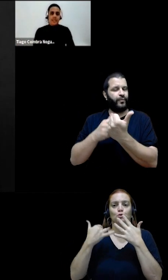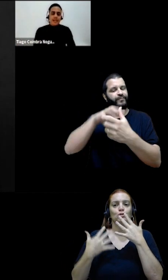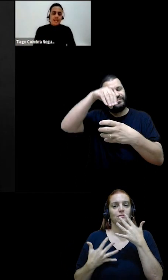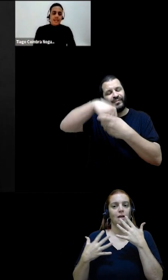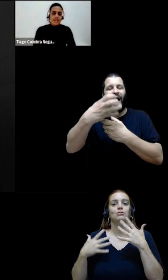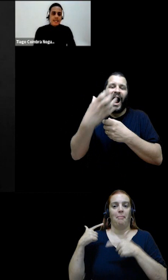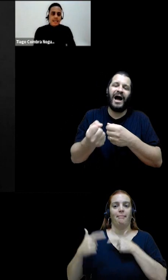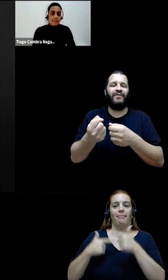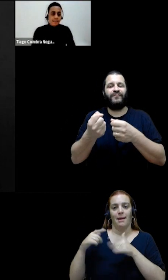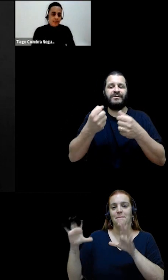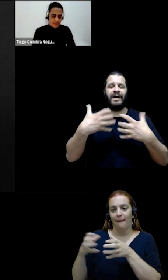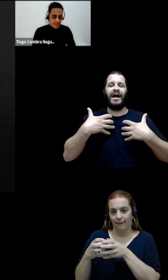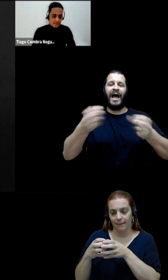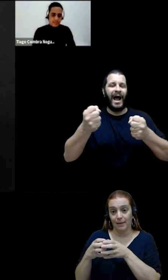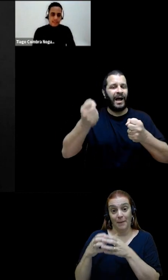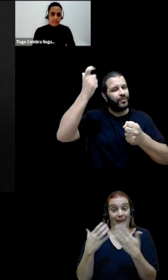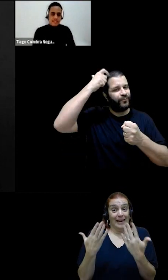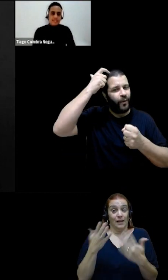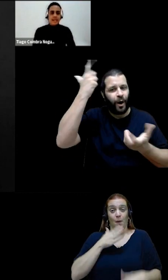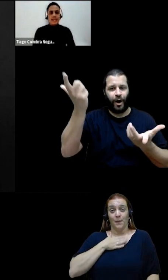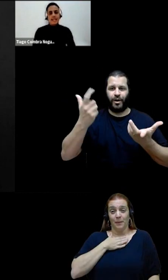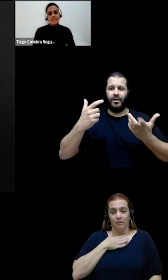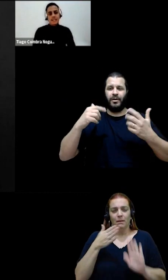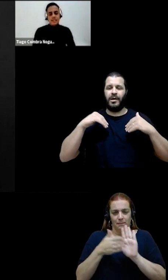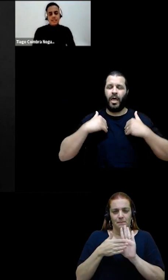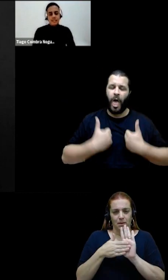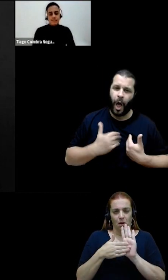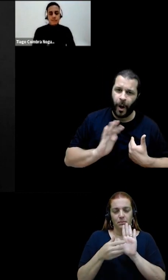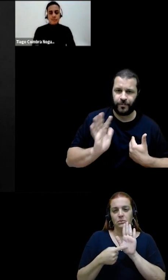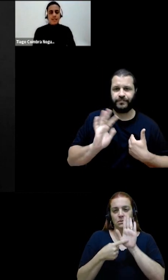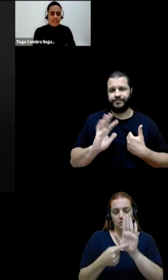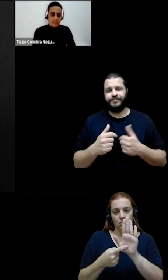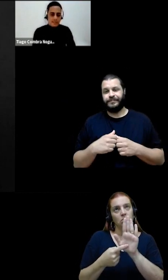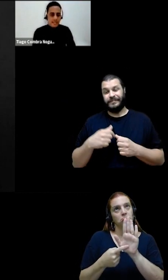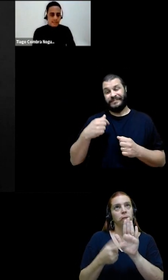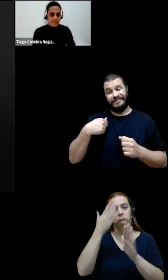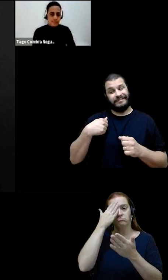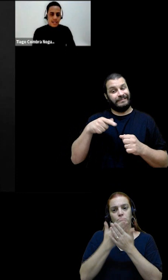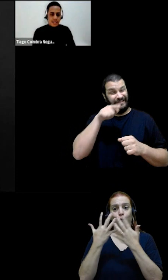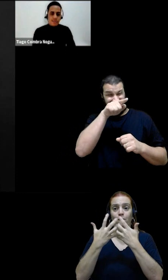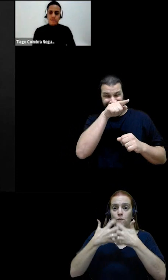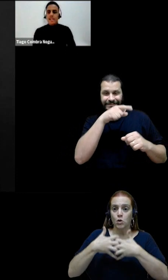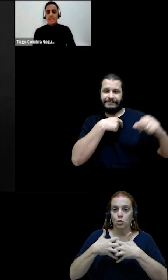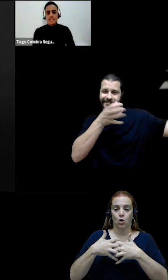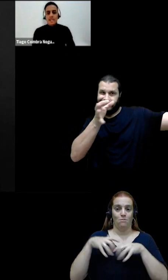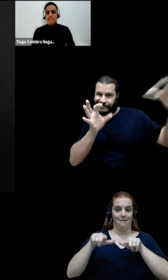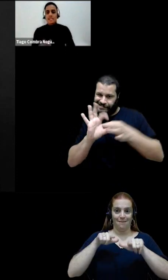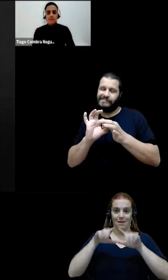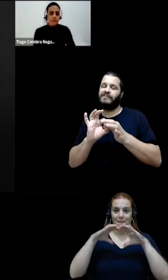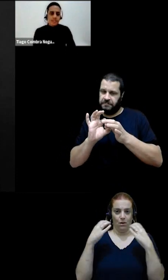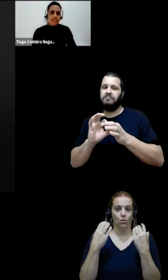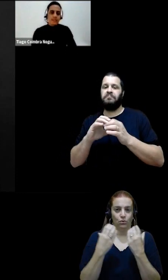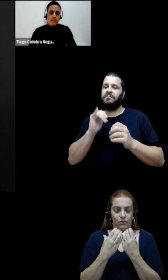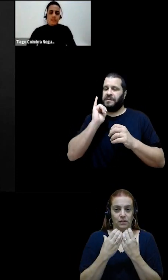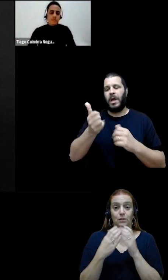equipe. E a proposta que eu tento apresentar é que funcionaria para os intérpretes atuarem em conferências seria